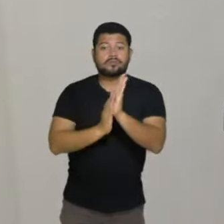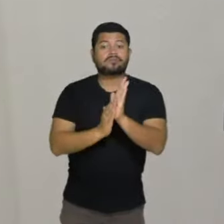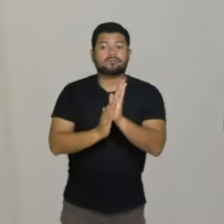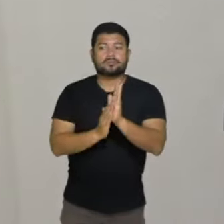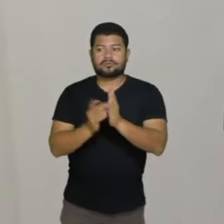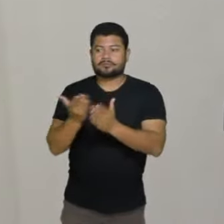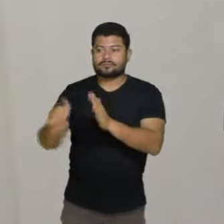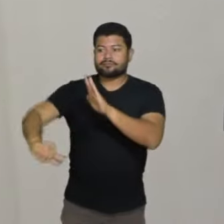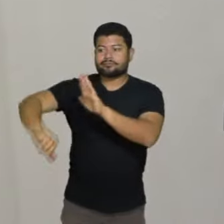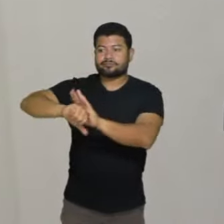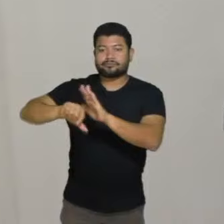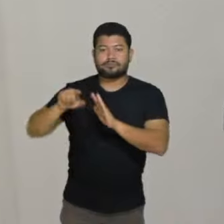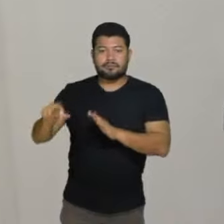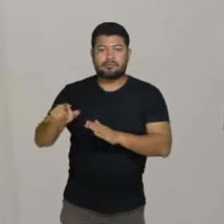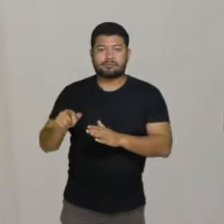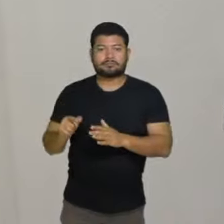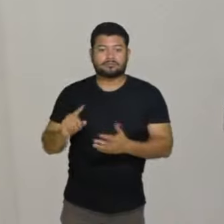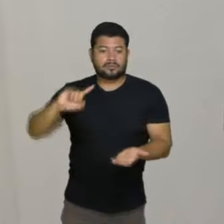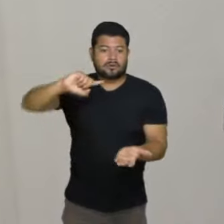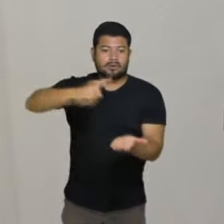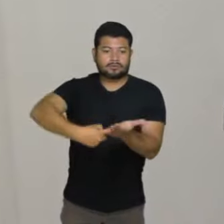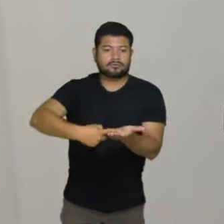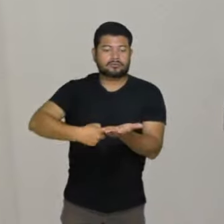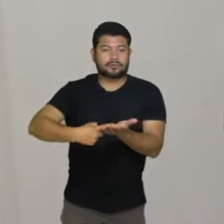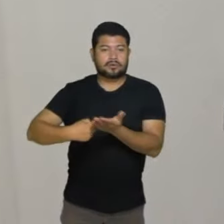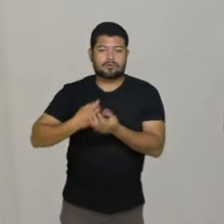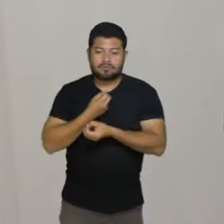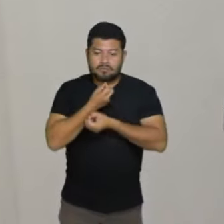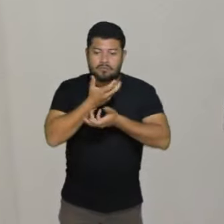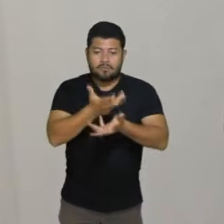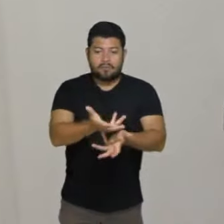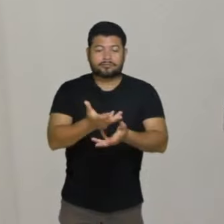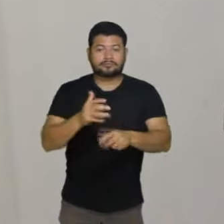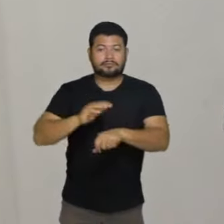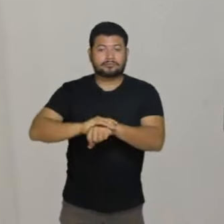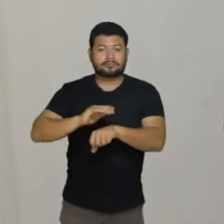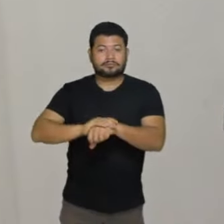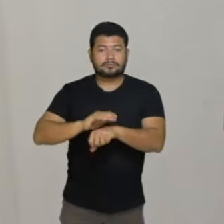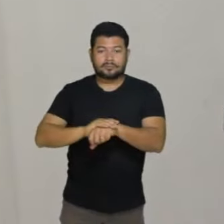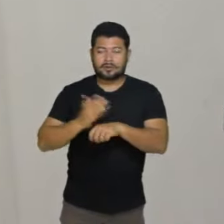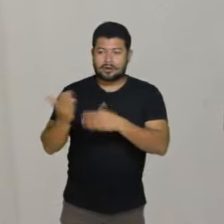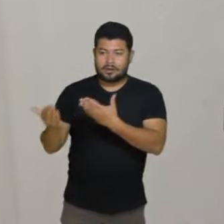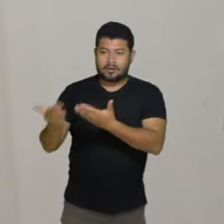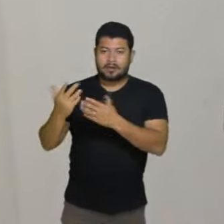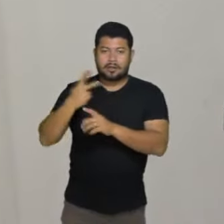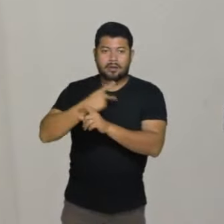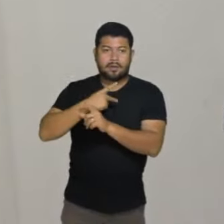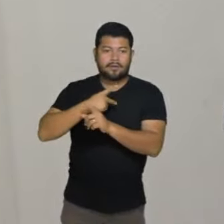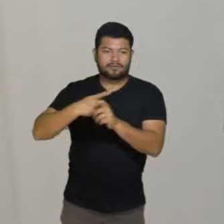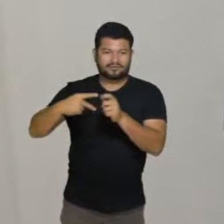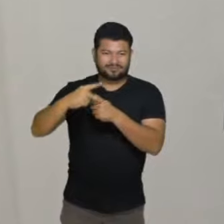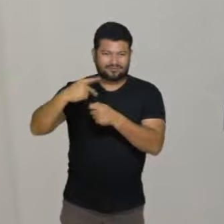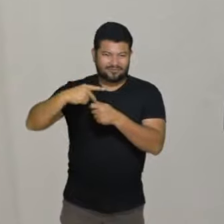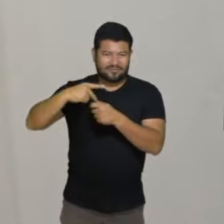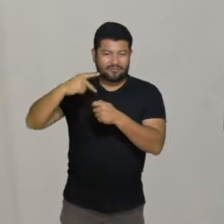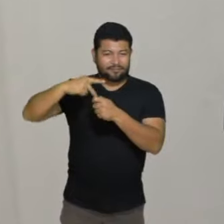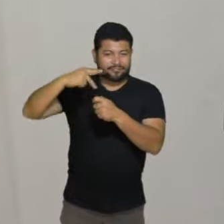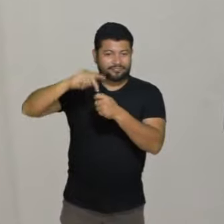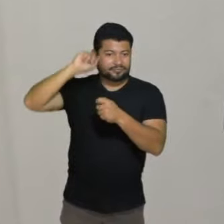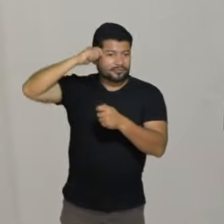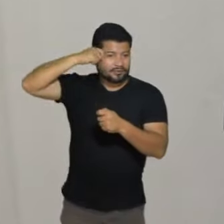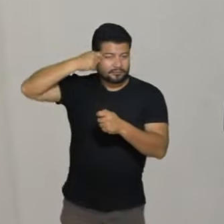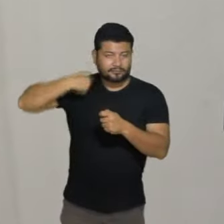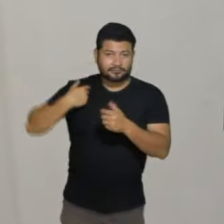de delação, os ex-funcionários da Petrobras apontaram as maiores empresas do setor de